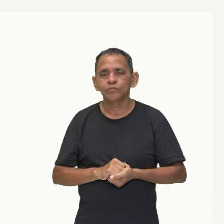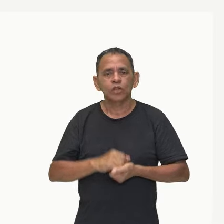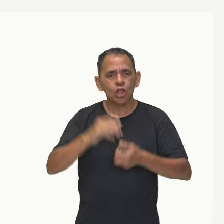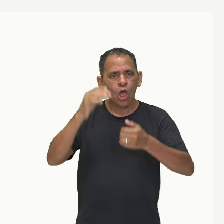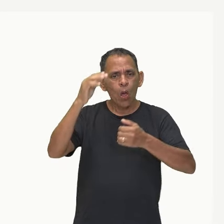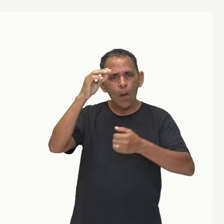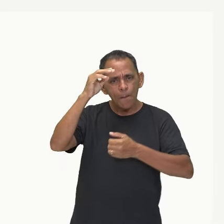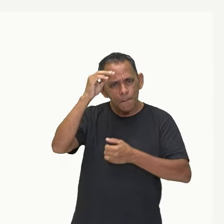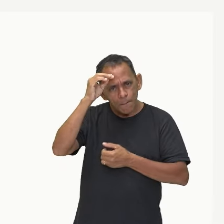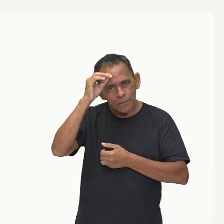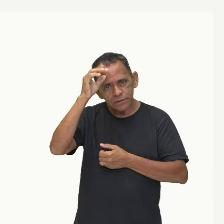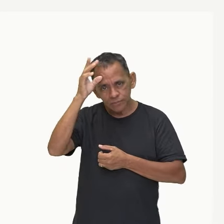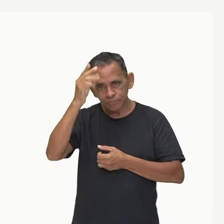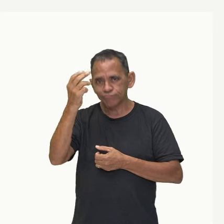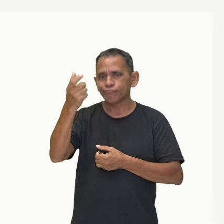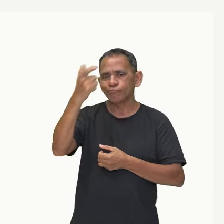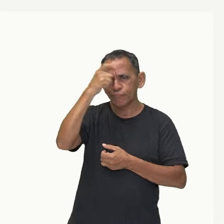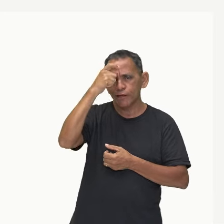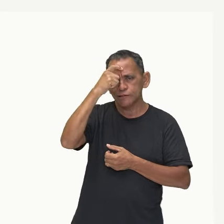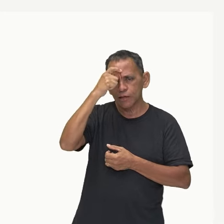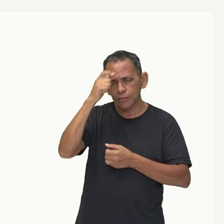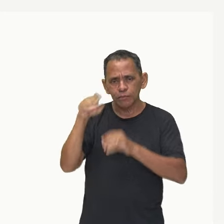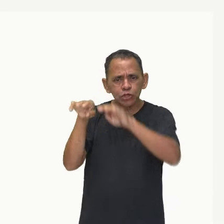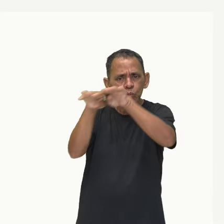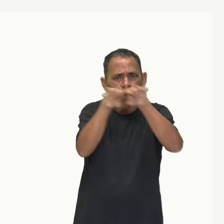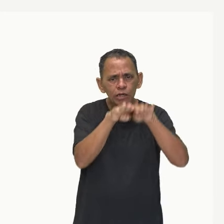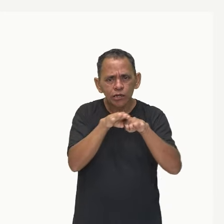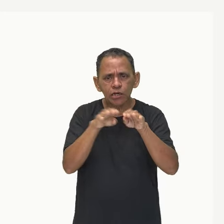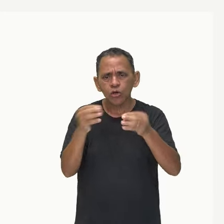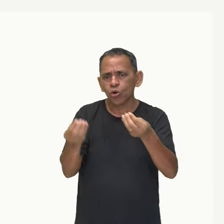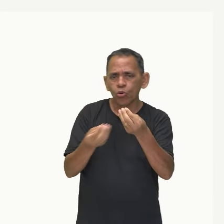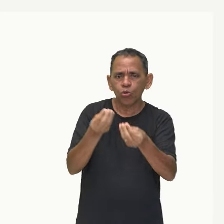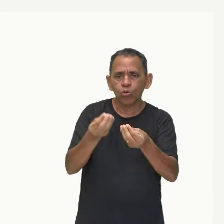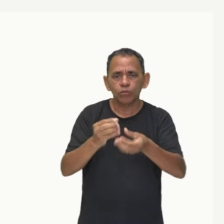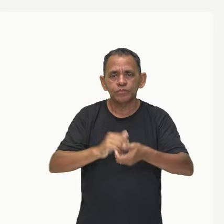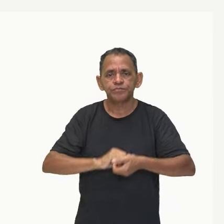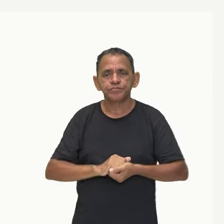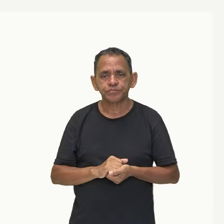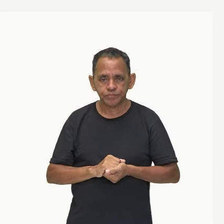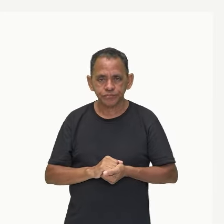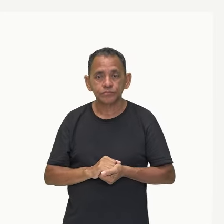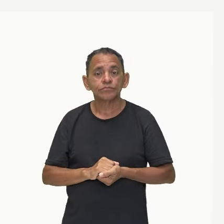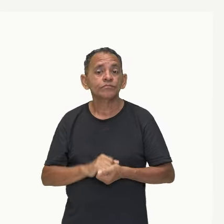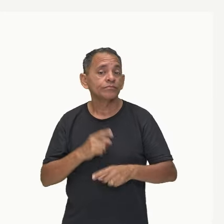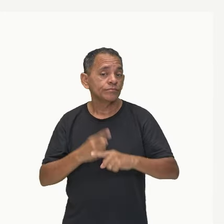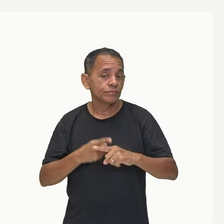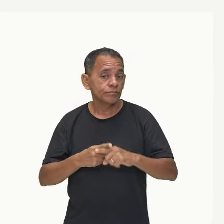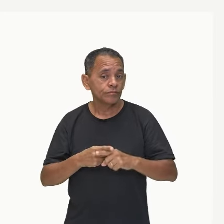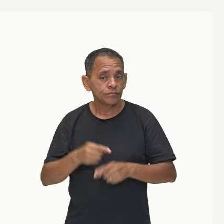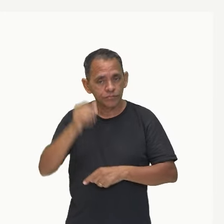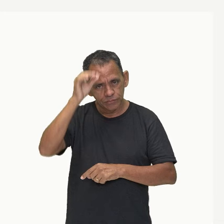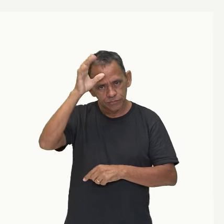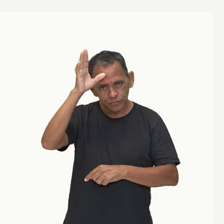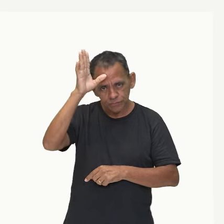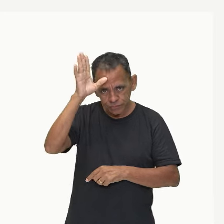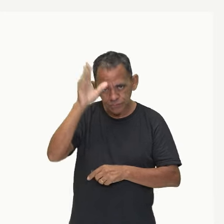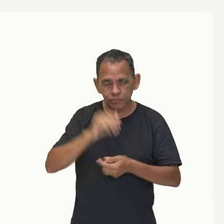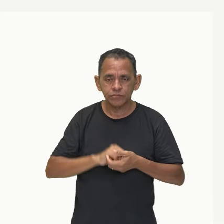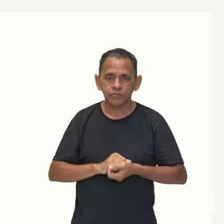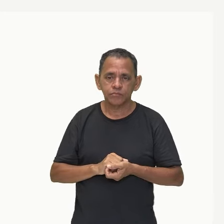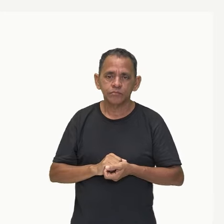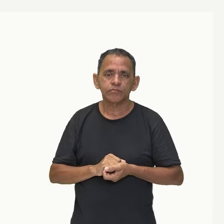ele é conhecido também como senso comum? Porque é aquele conhecimento que ele vai se acumulando